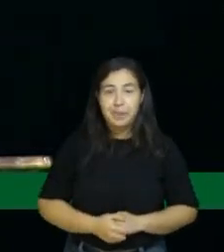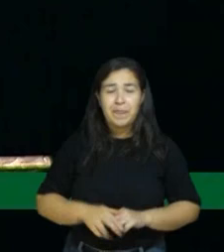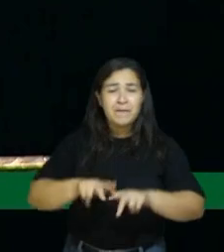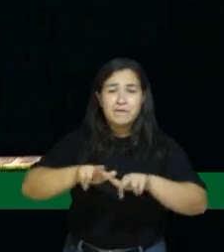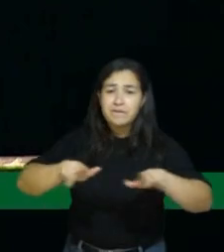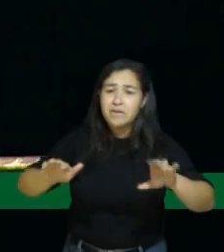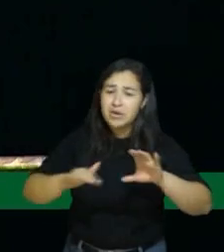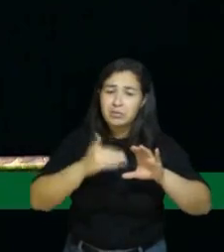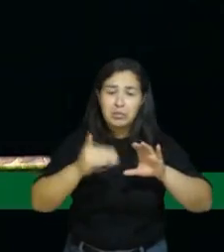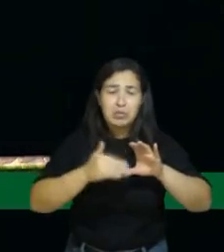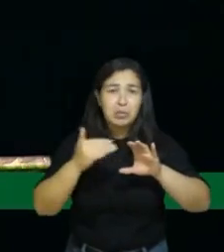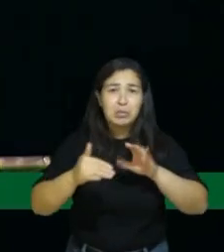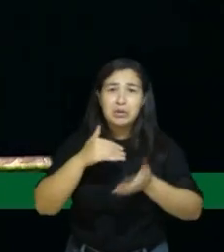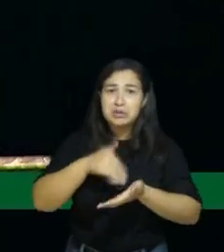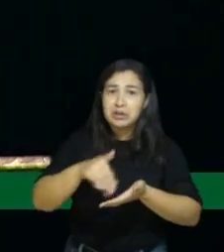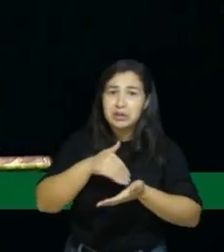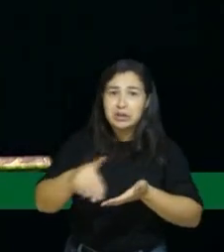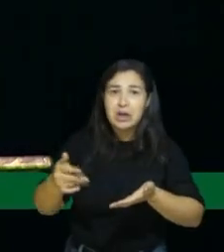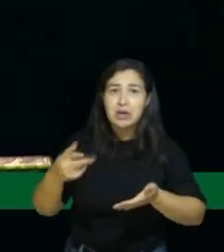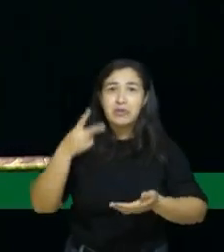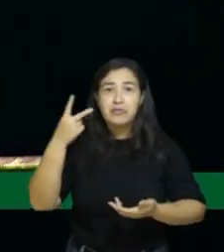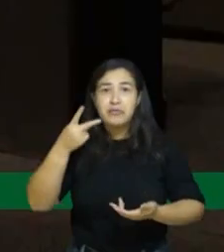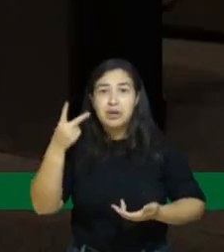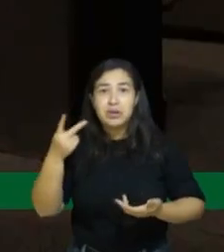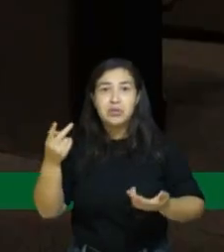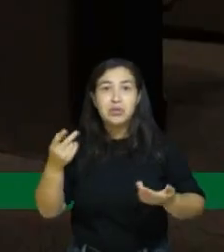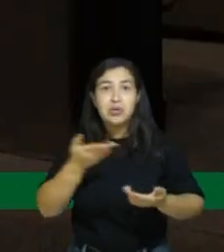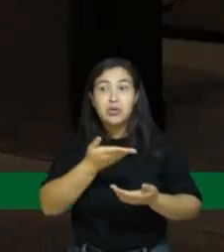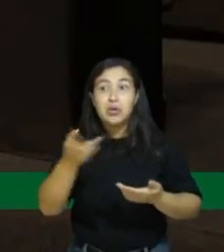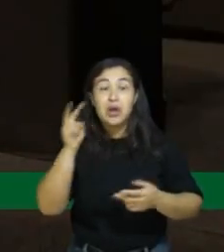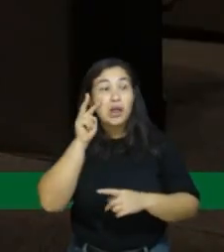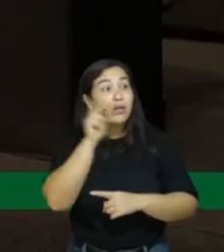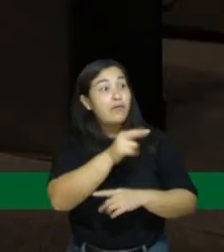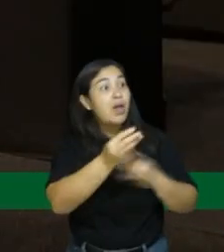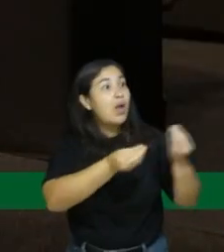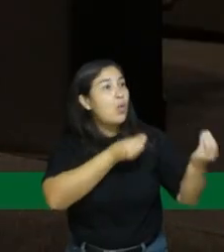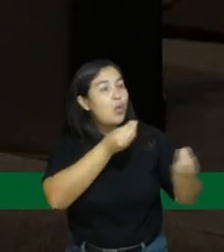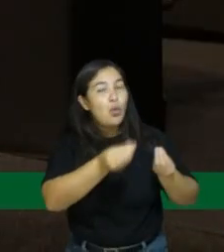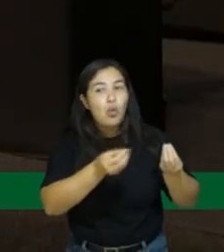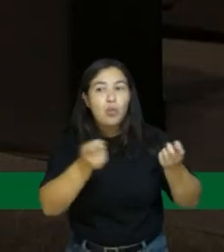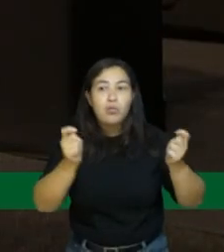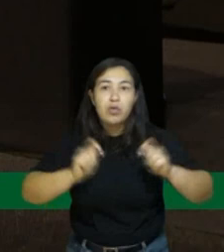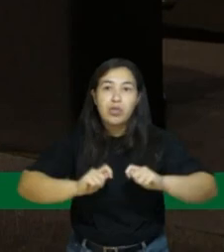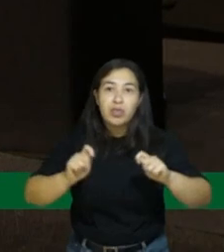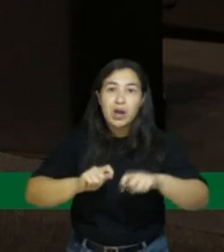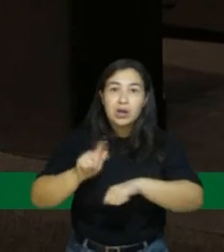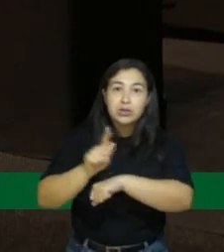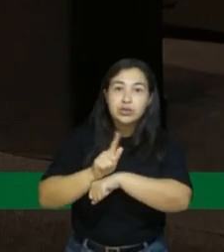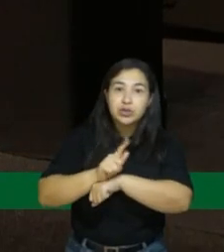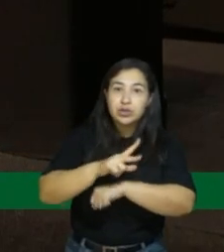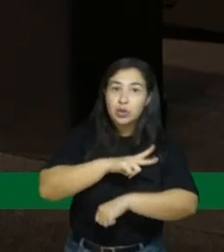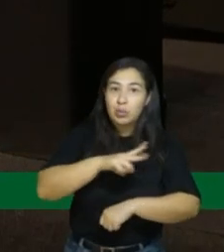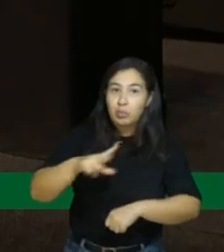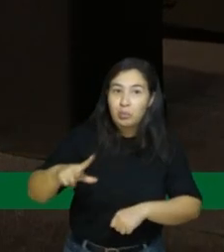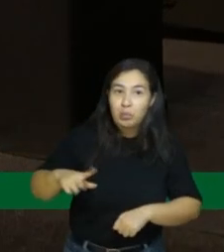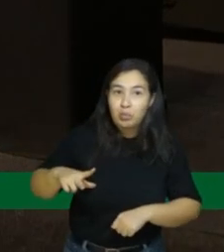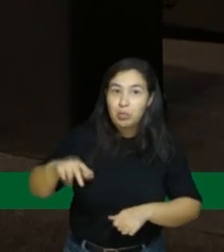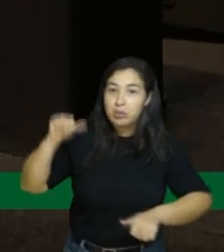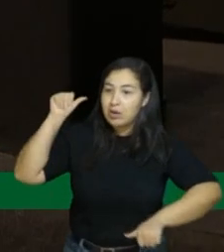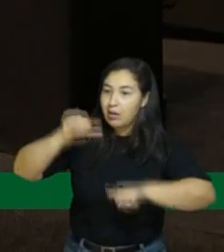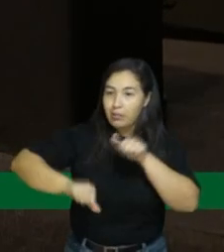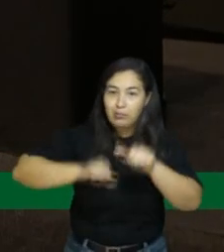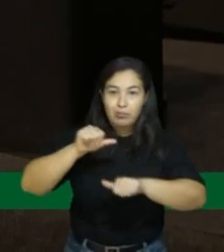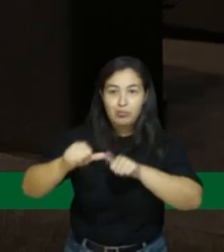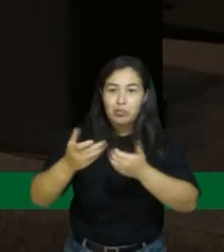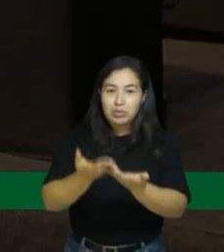prefeitos e secretários municipais para ver como a política pública com Gestão Pública Está transformando a vida das